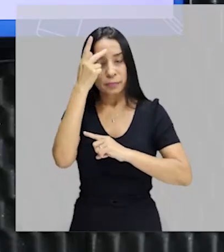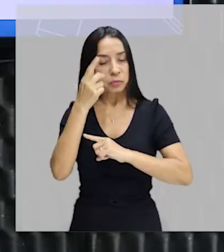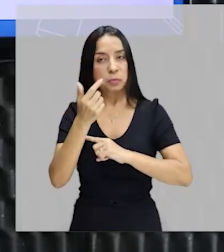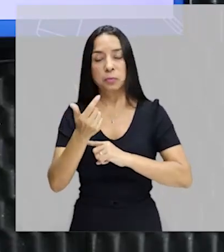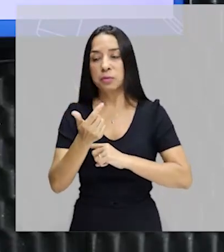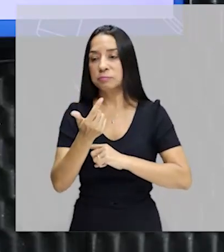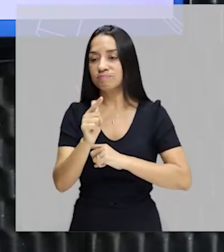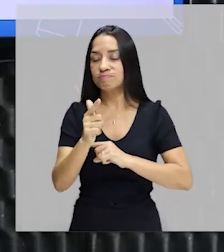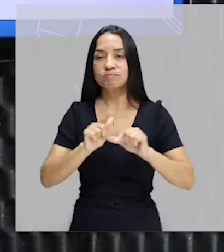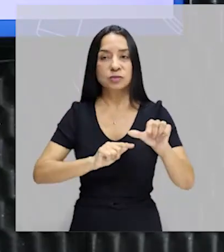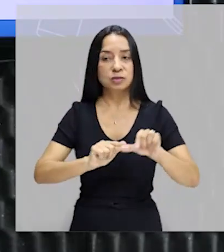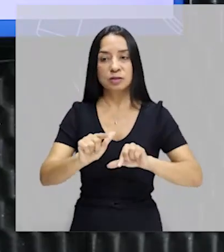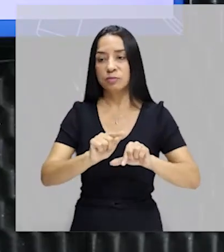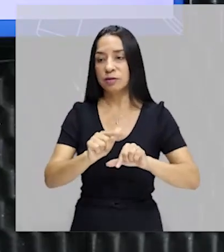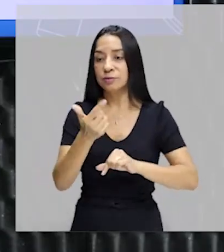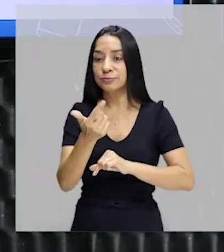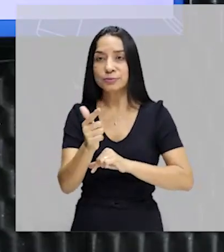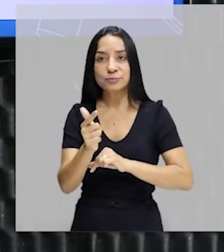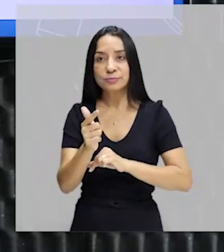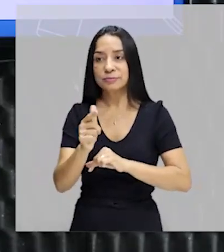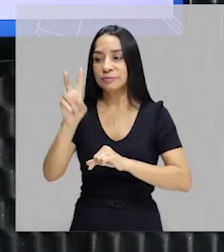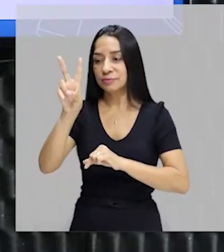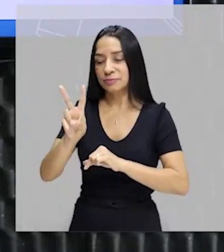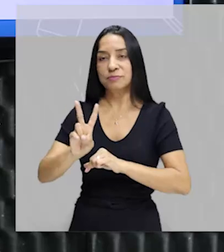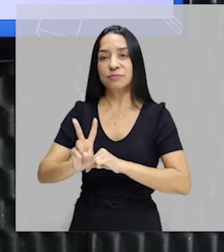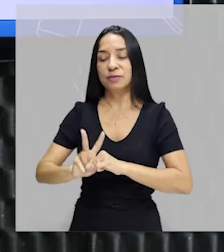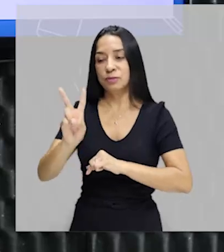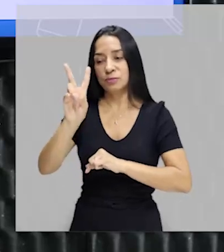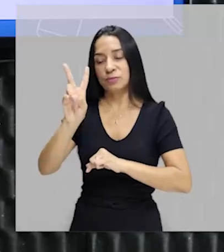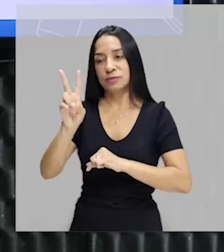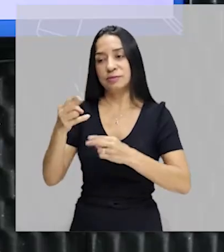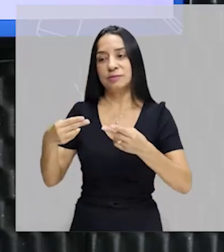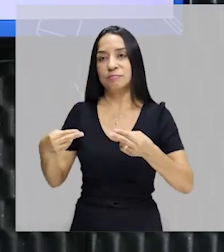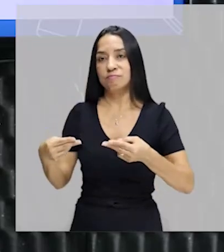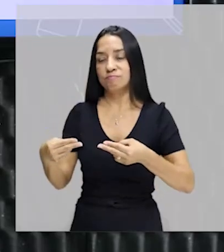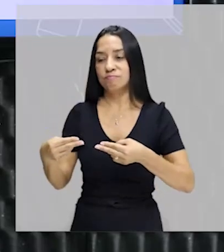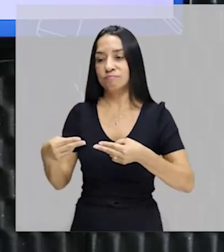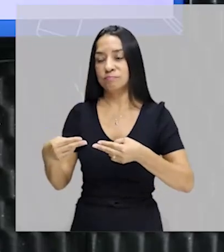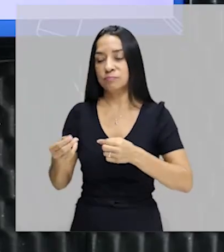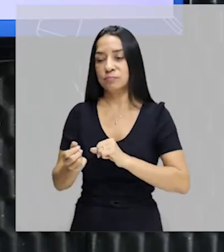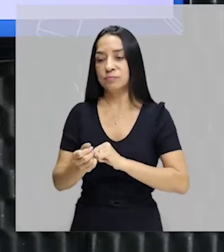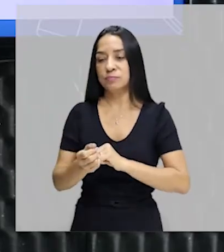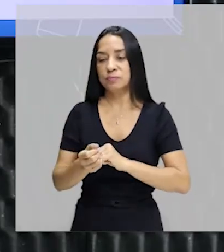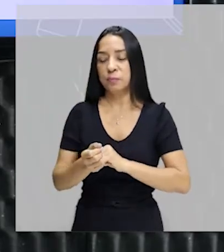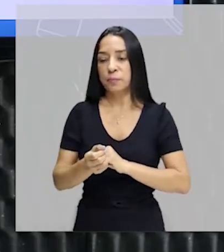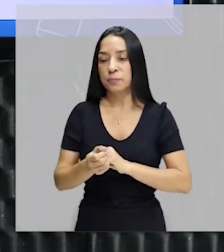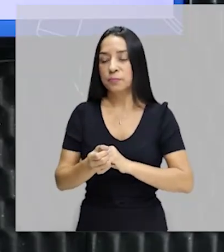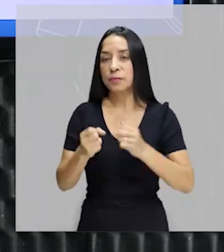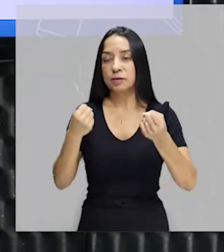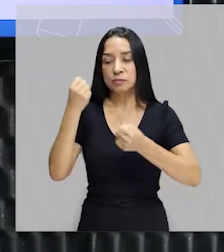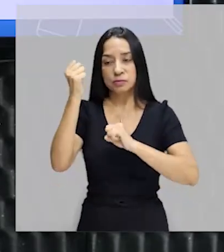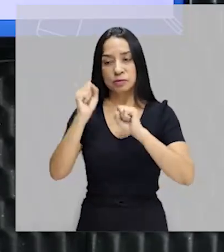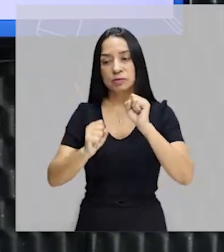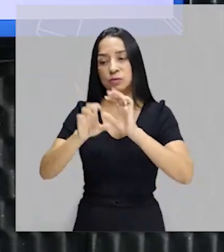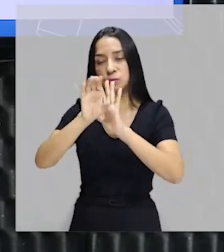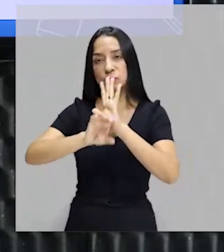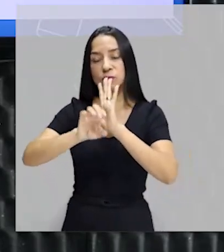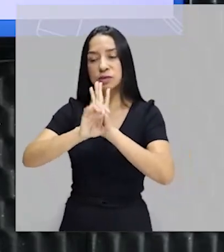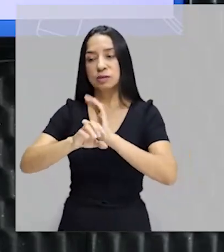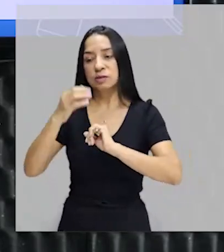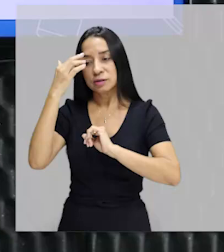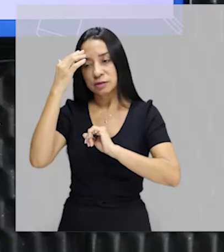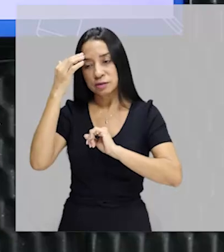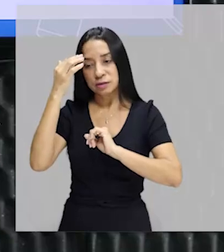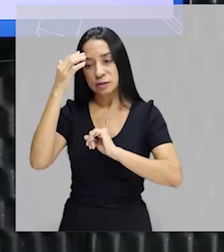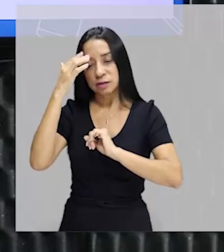Então, observe que a industrialização, ela define muito bem essa ideia de que o trabalho está associado